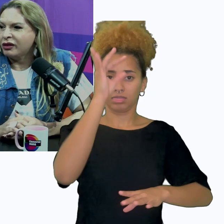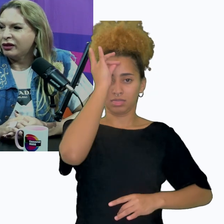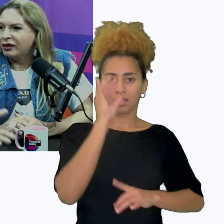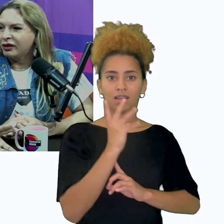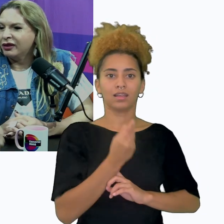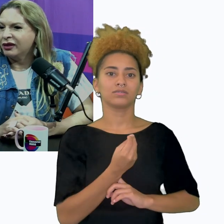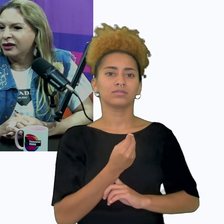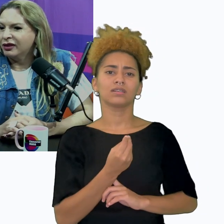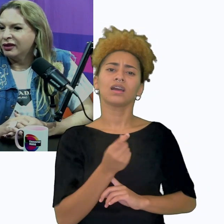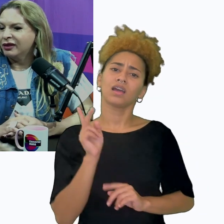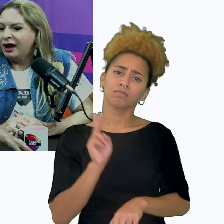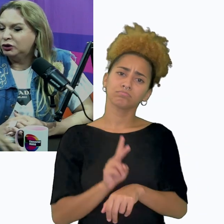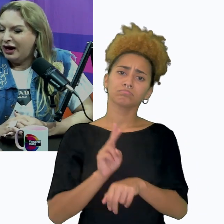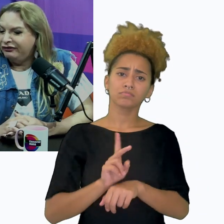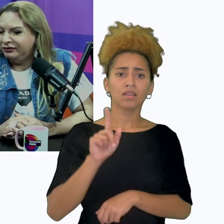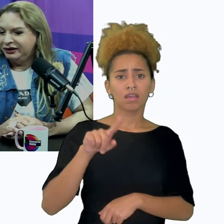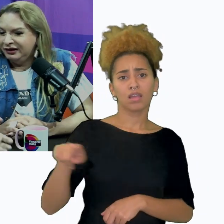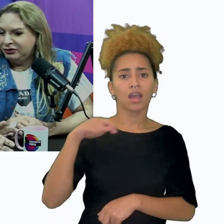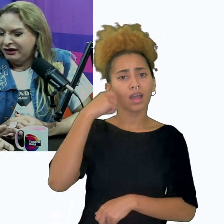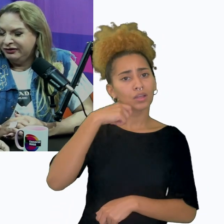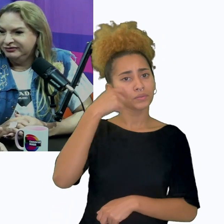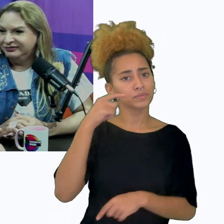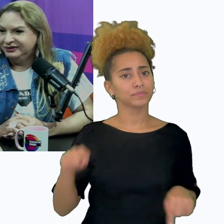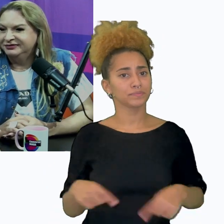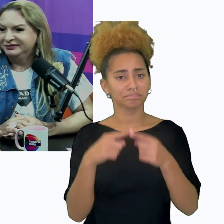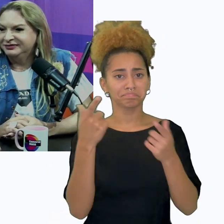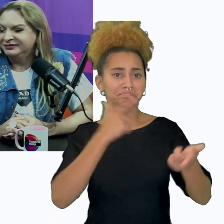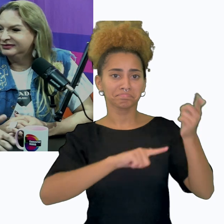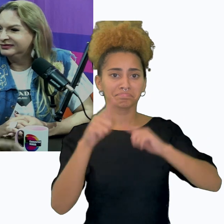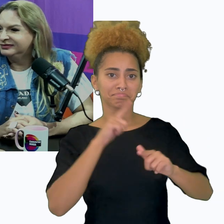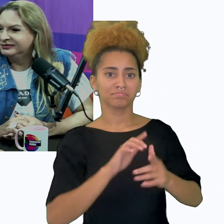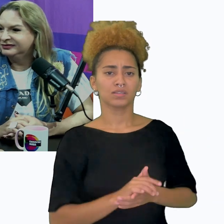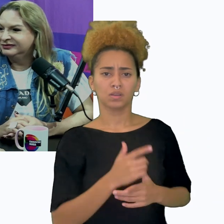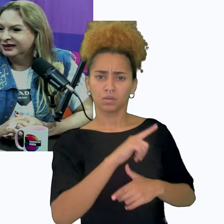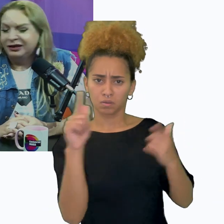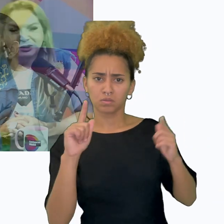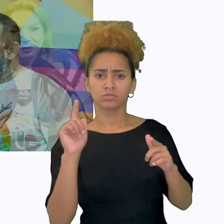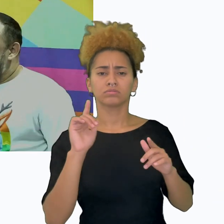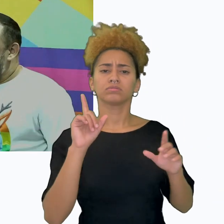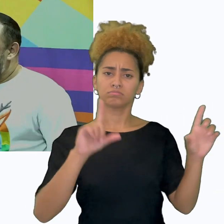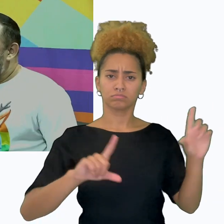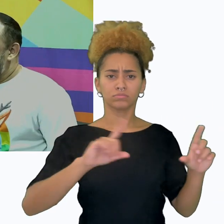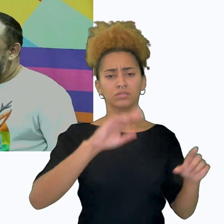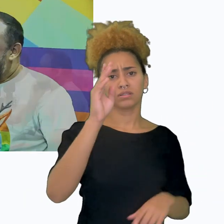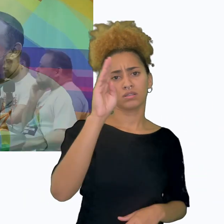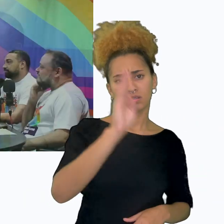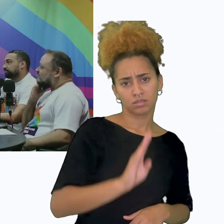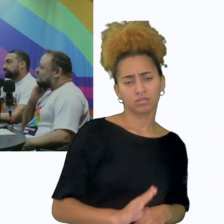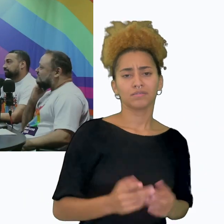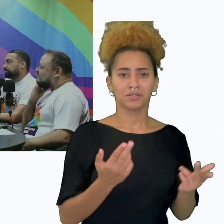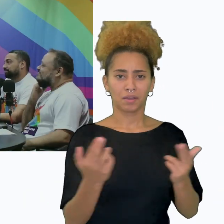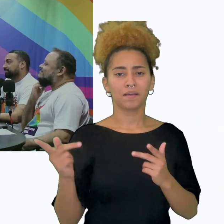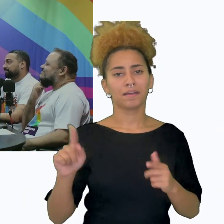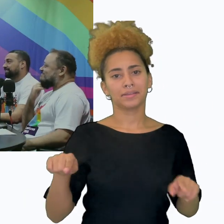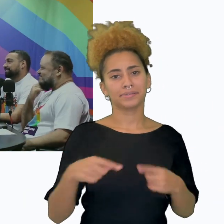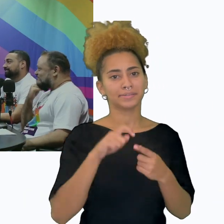transformou em artista. Então o glitter era uma peça. Né? Atuavam. Todo mundo atuava ali, dava tudo certo. Tem outros programas nacionais que também é tudo atuação,